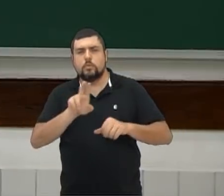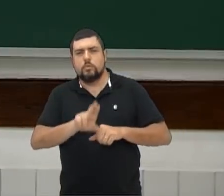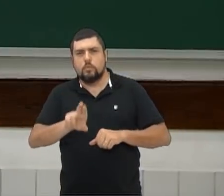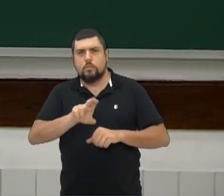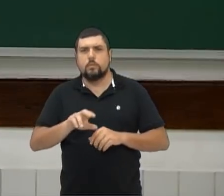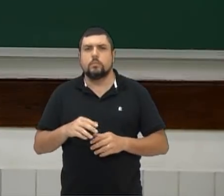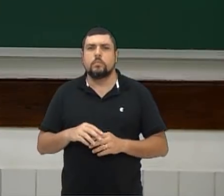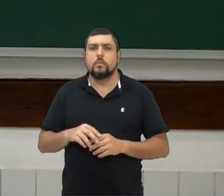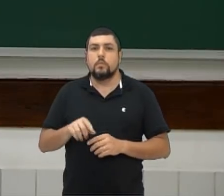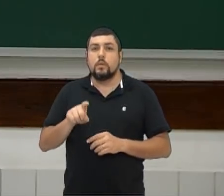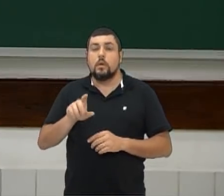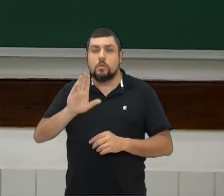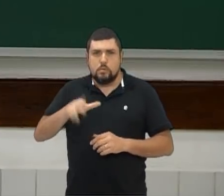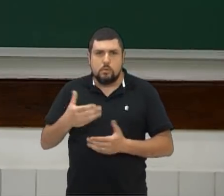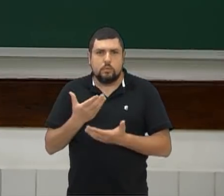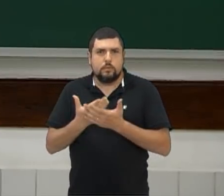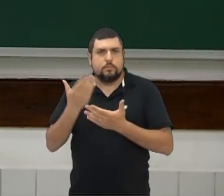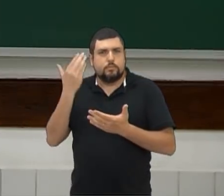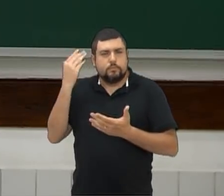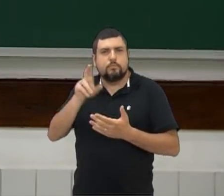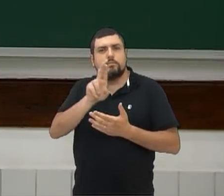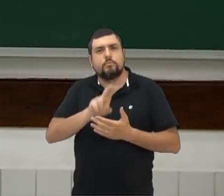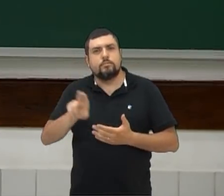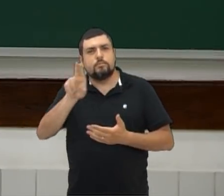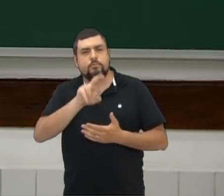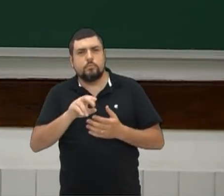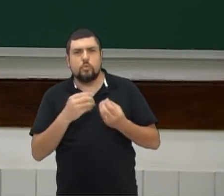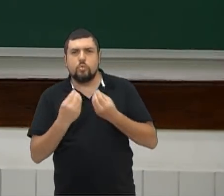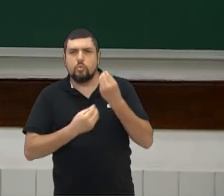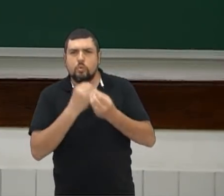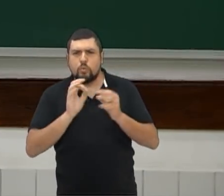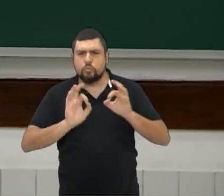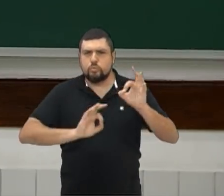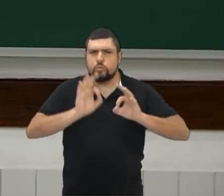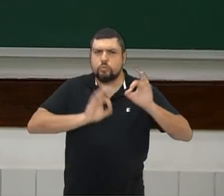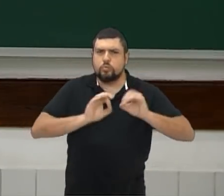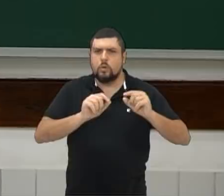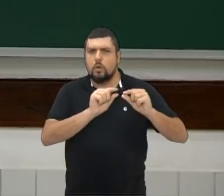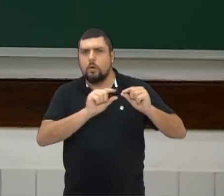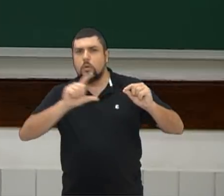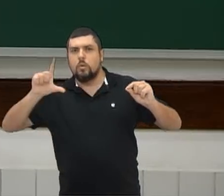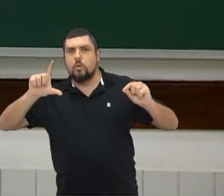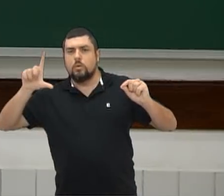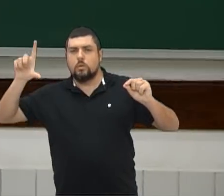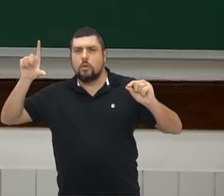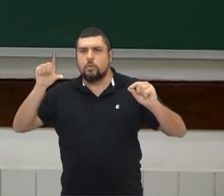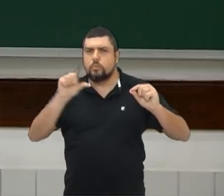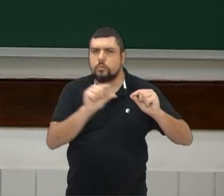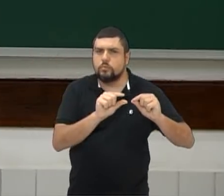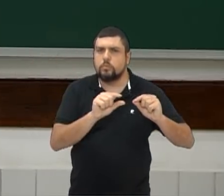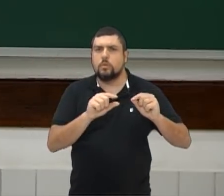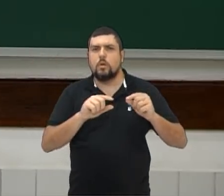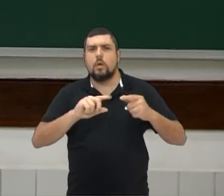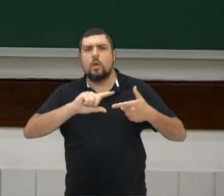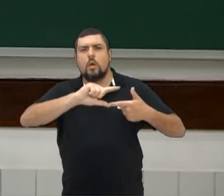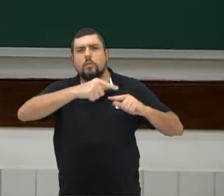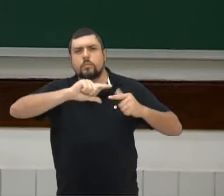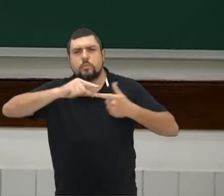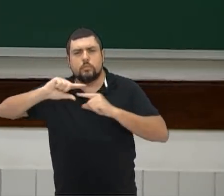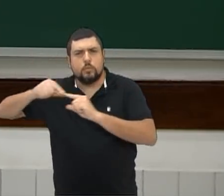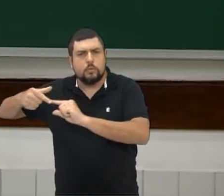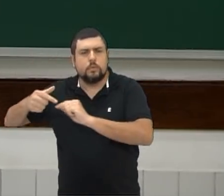aulas anteriores. A gente pode estar trabalhando com proporção, ampliação, polígonos, tem